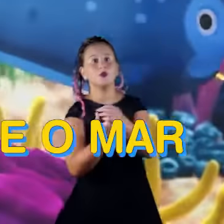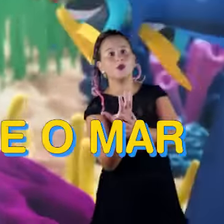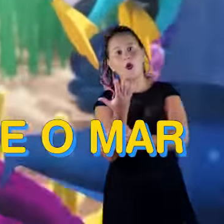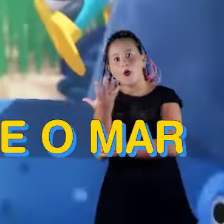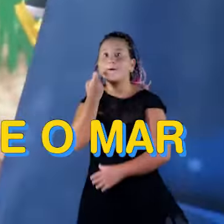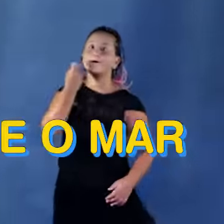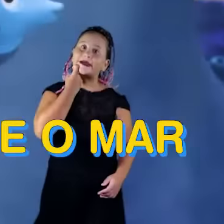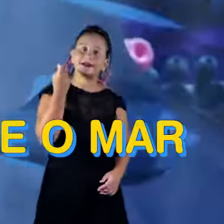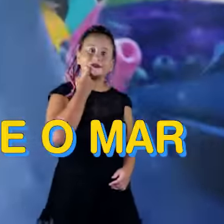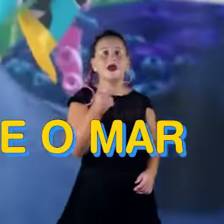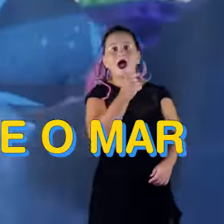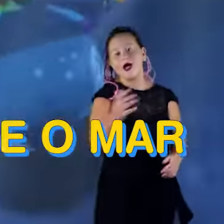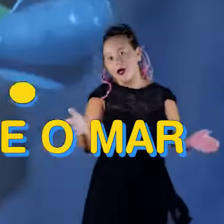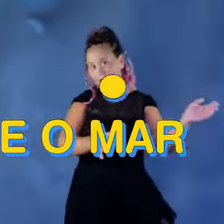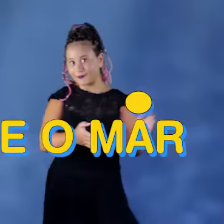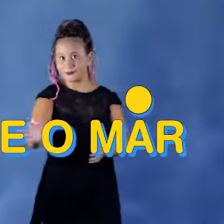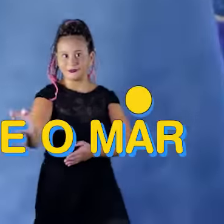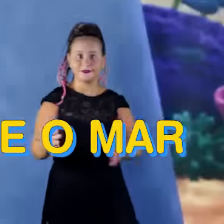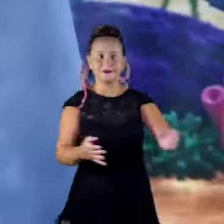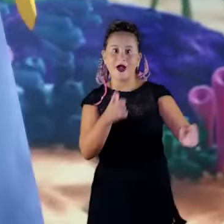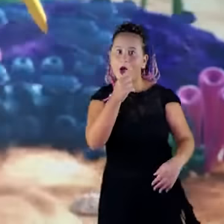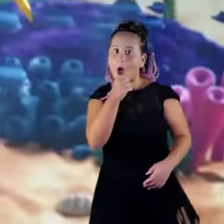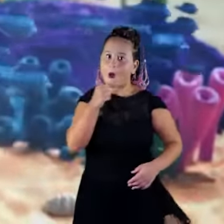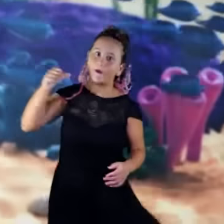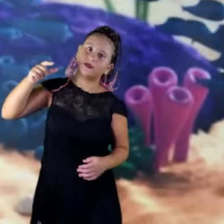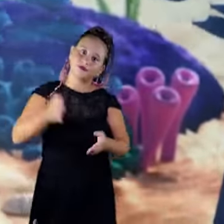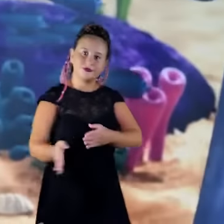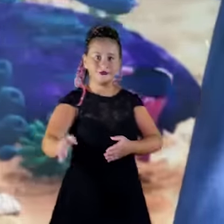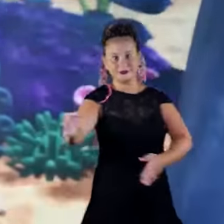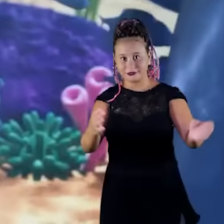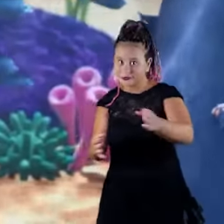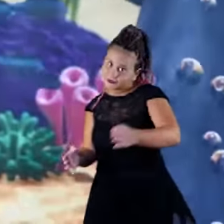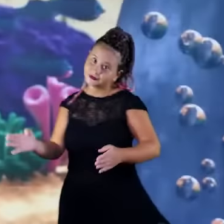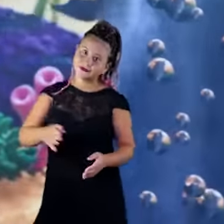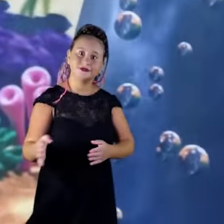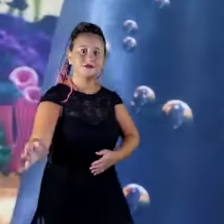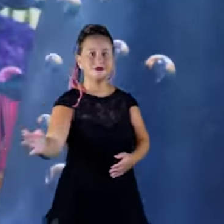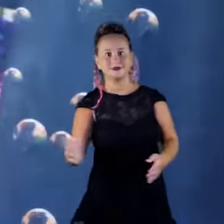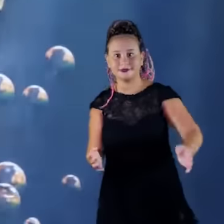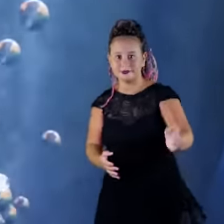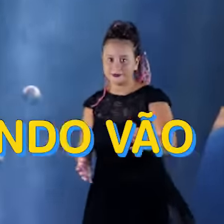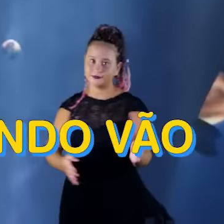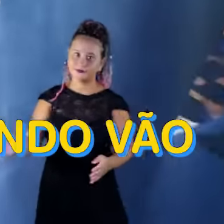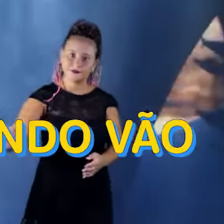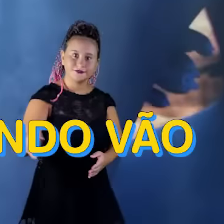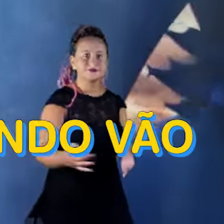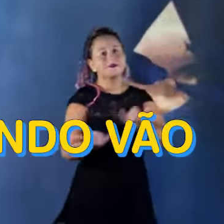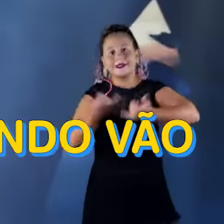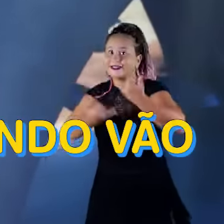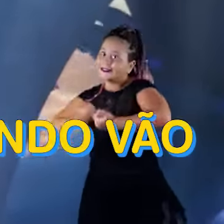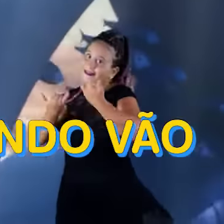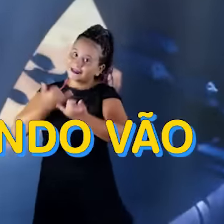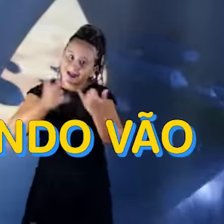Cristo fez os peixes para o rio e o mar. Cristo fez os peixes todos a nadar. Como